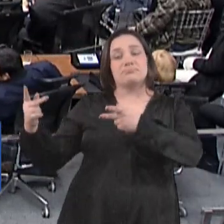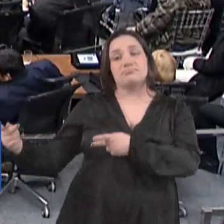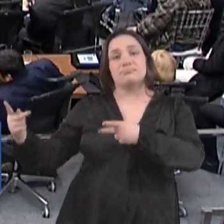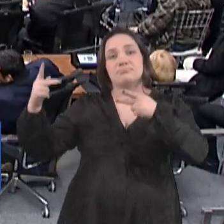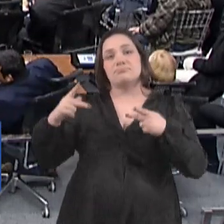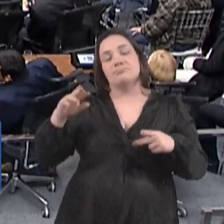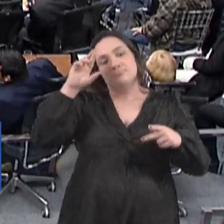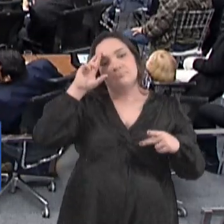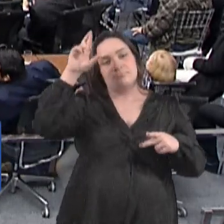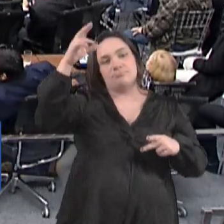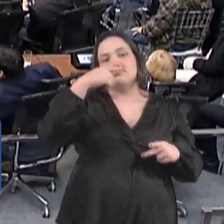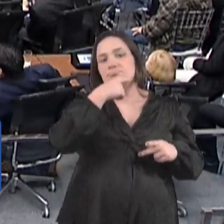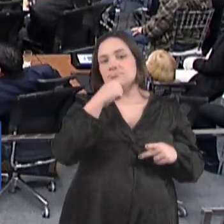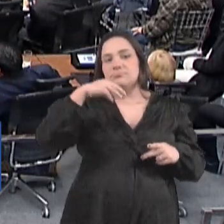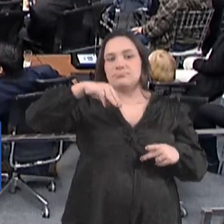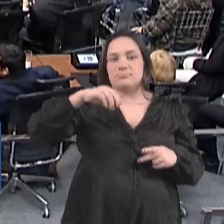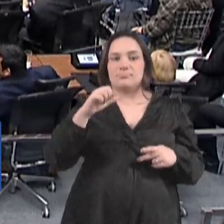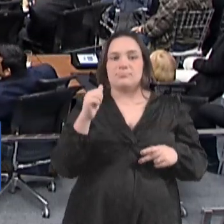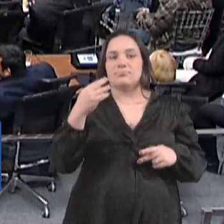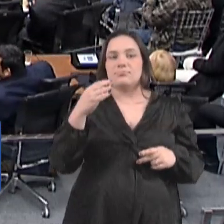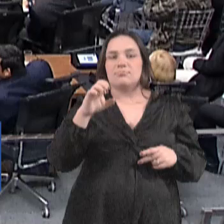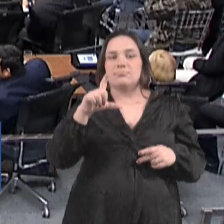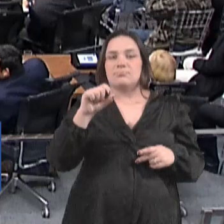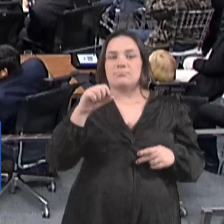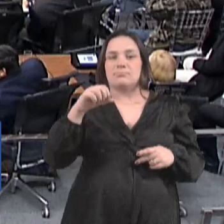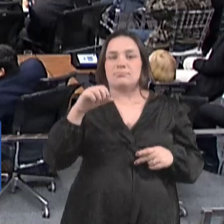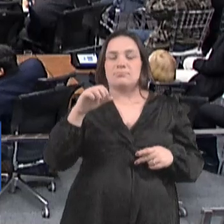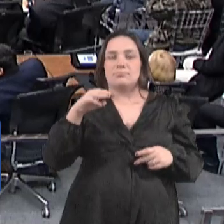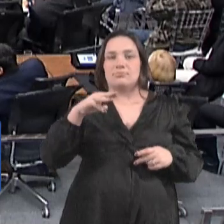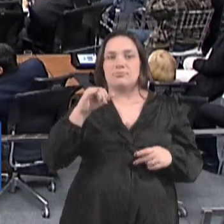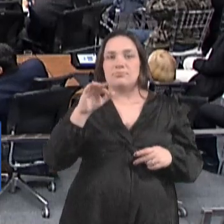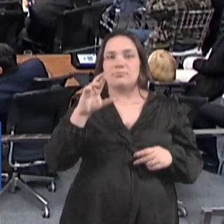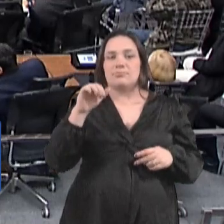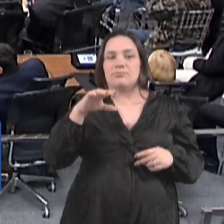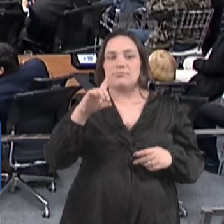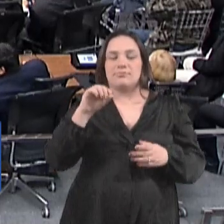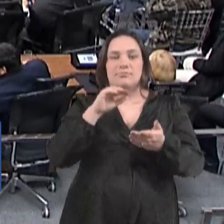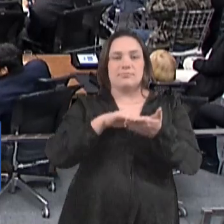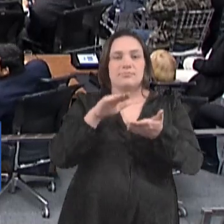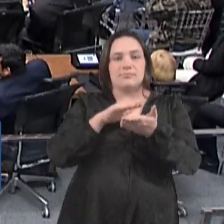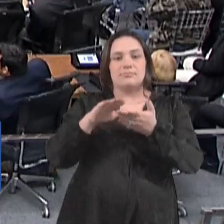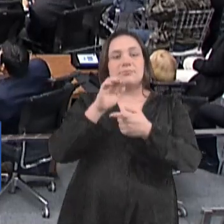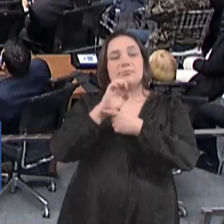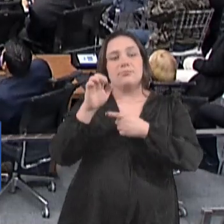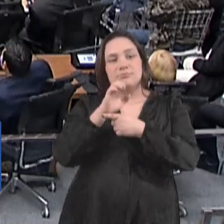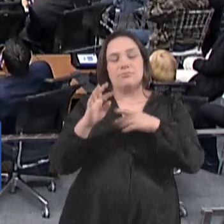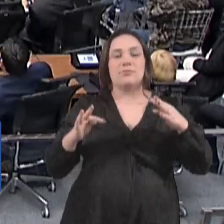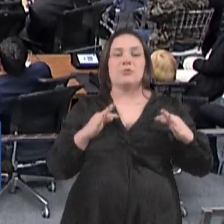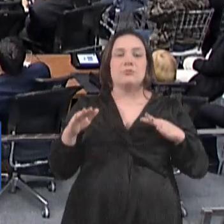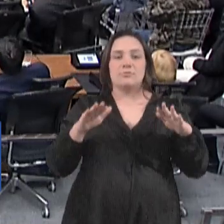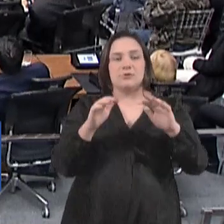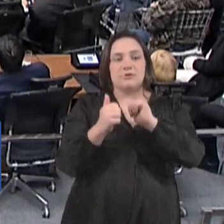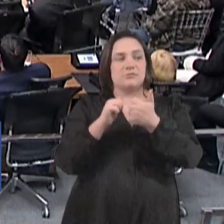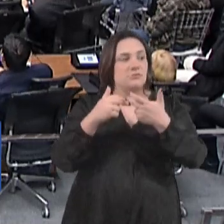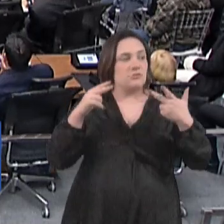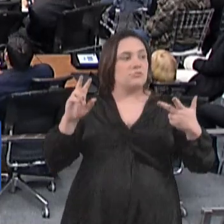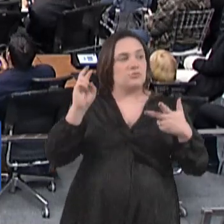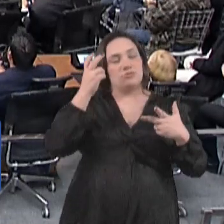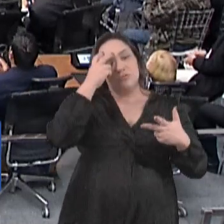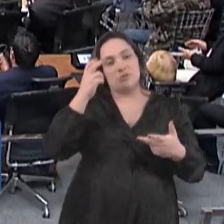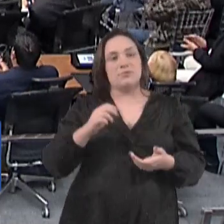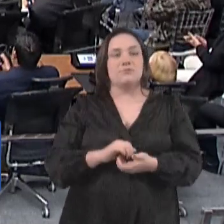Convidamos a Sua Excelência o Senhor Marcelo Ferreira Miranda, secretário de Estado de Turismo, Esporte e Cultura.